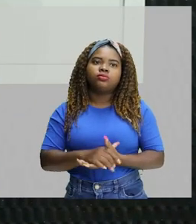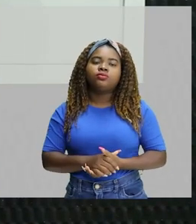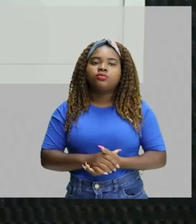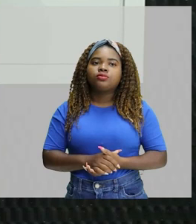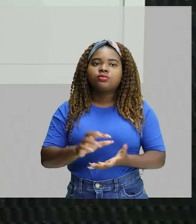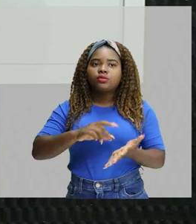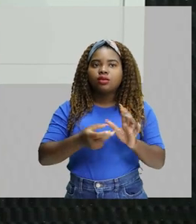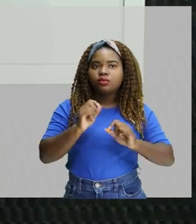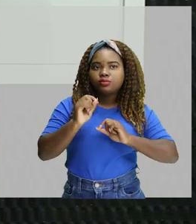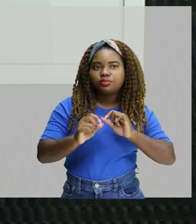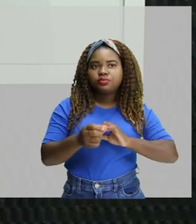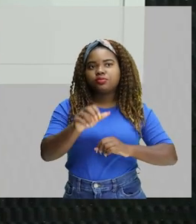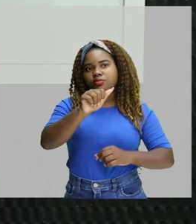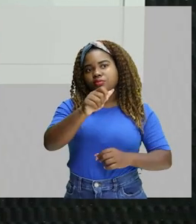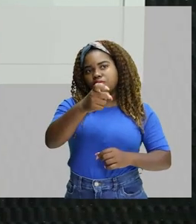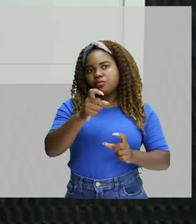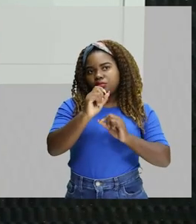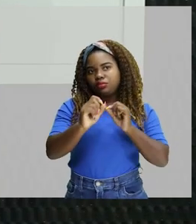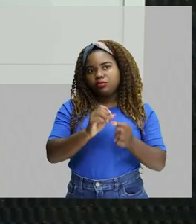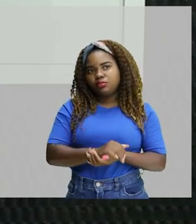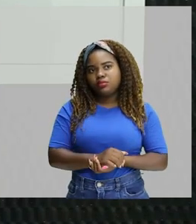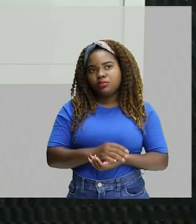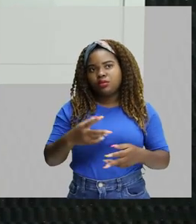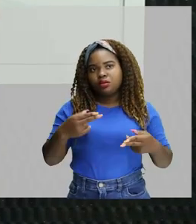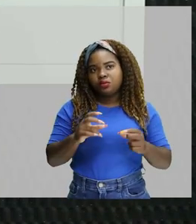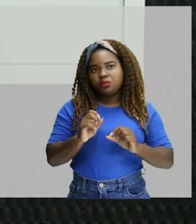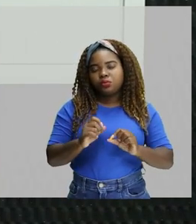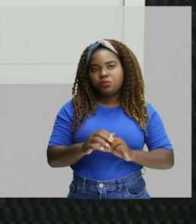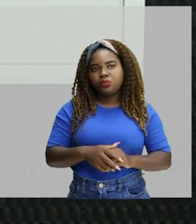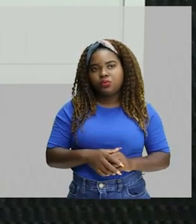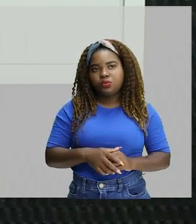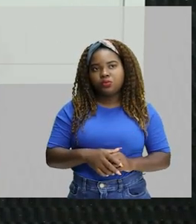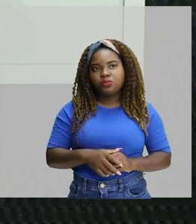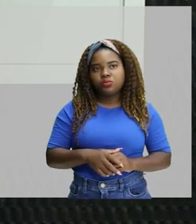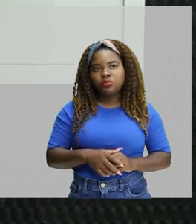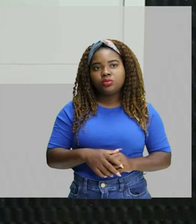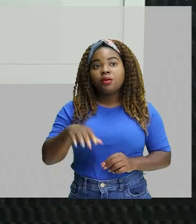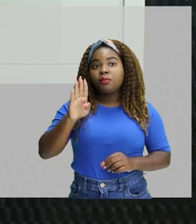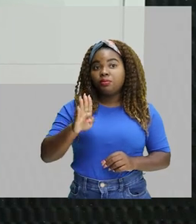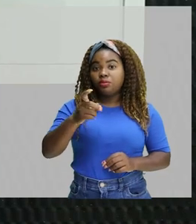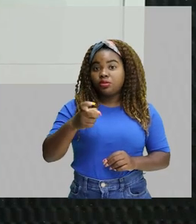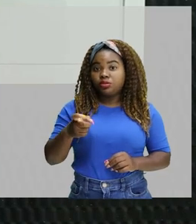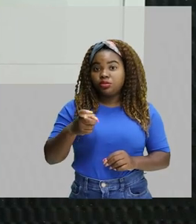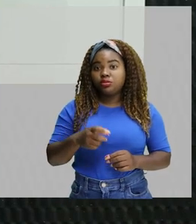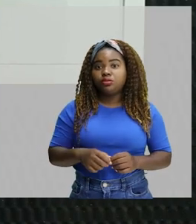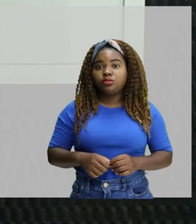polinômio AX que ele tá falando aí vai ser igual o dividendo que é o